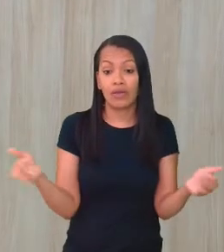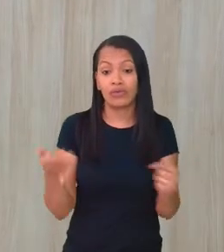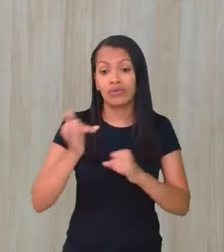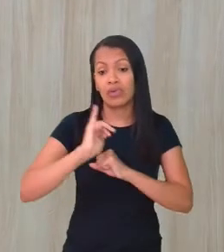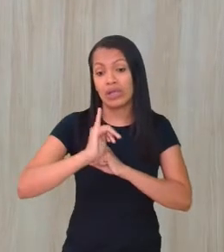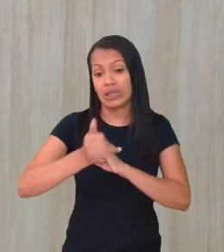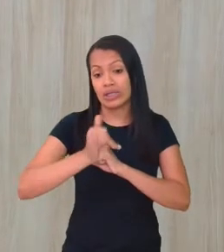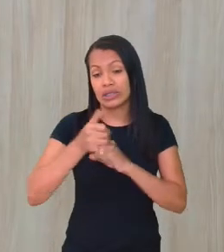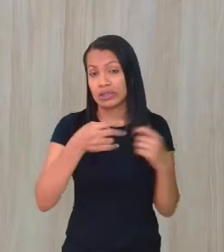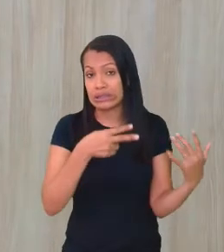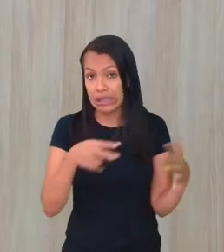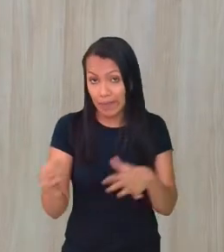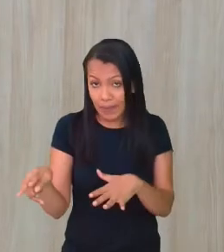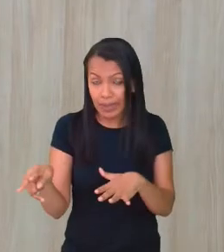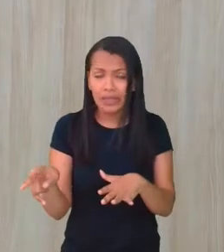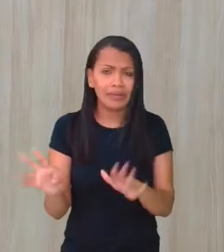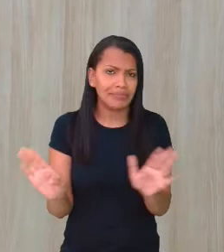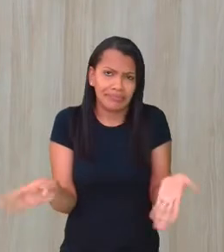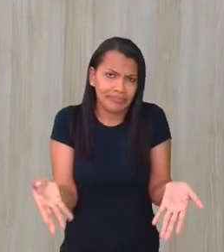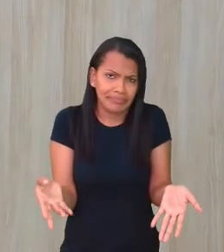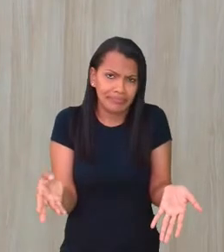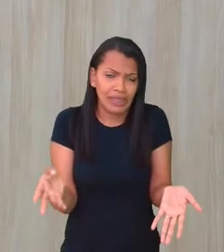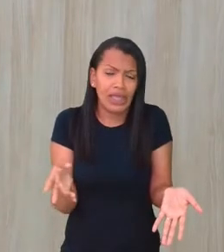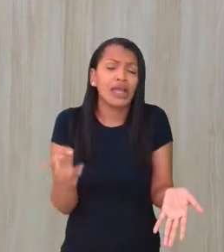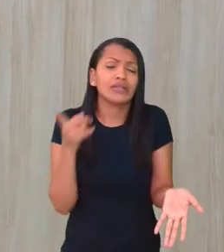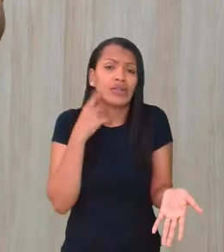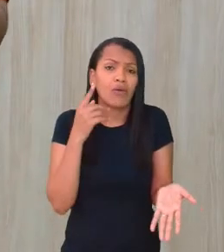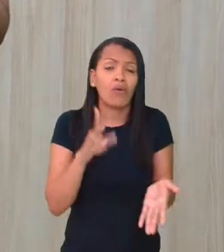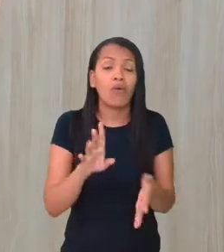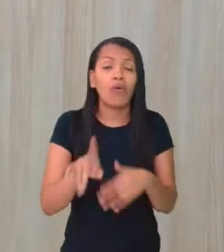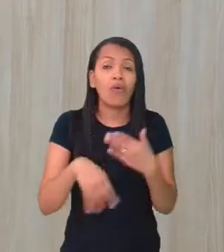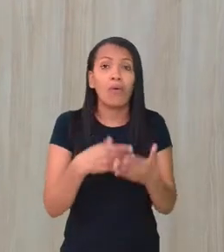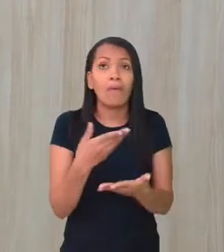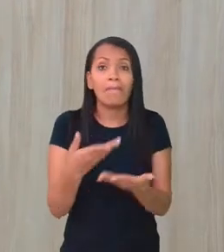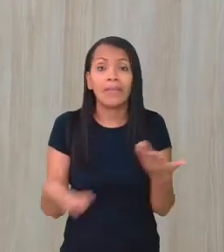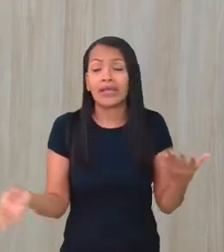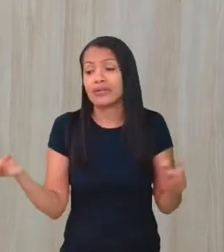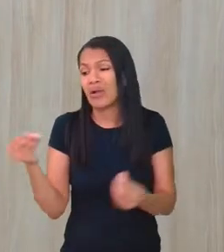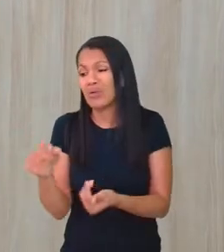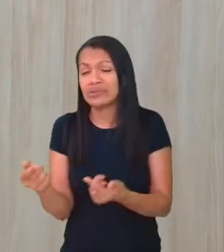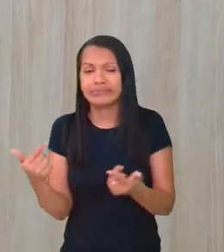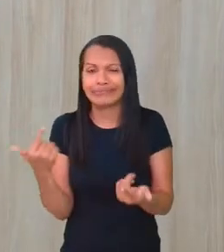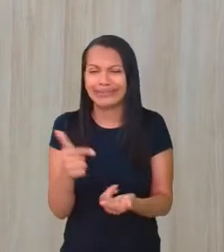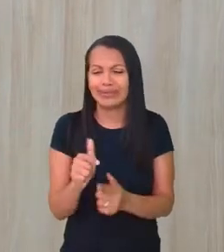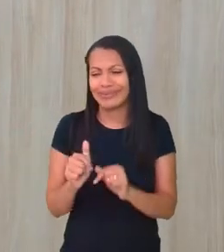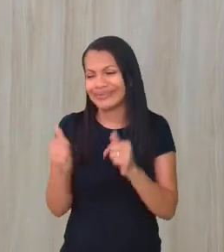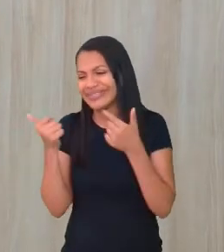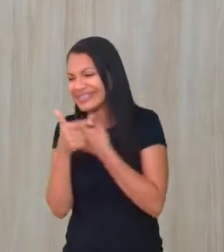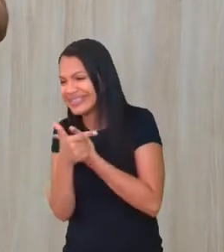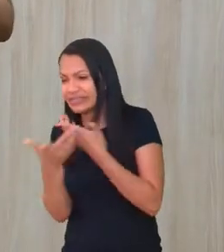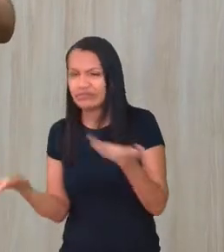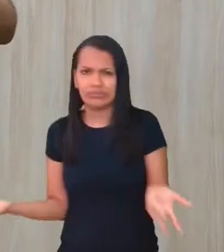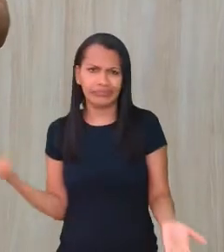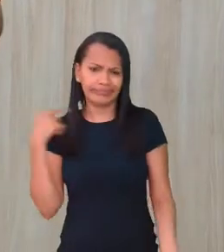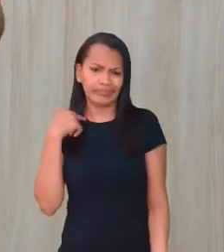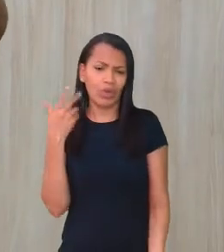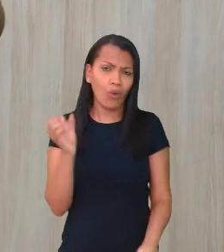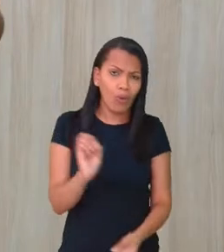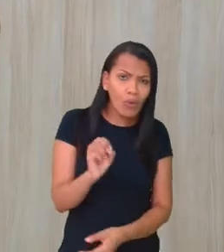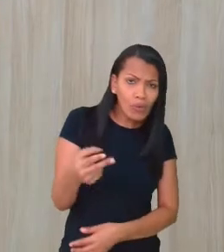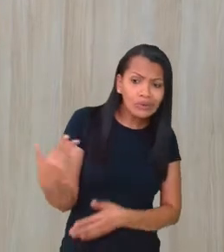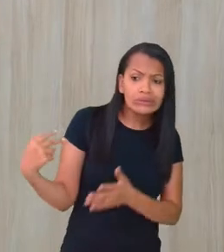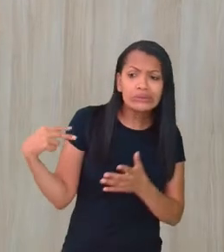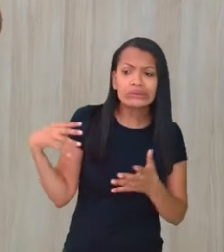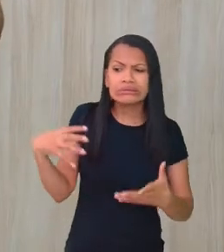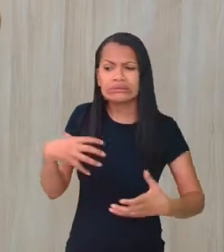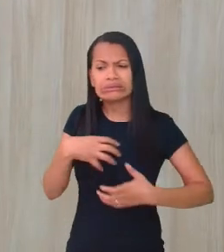que a leitura dessa crônica fora desse contexto perca alguma coisa, né? Perca alguma coisa de referência